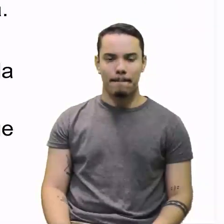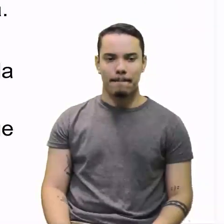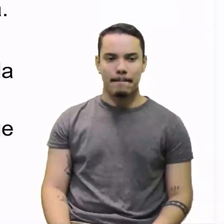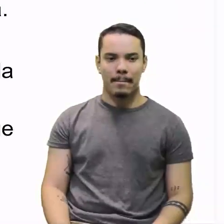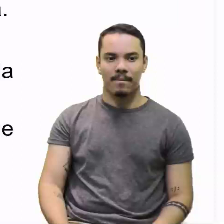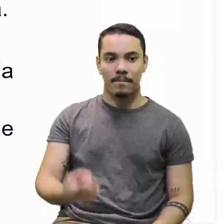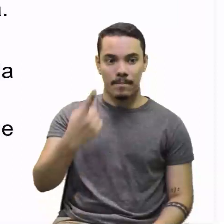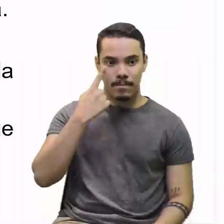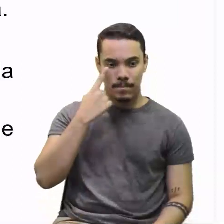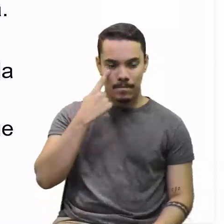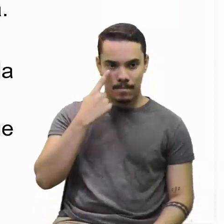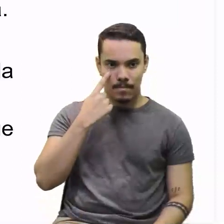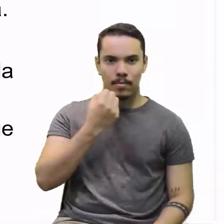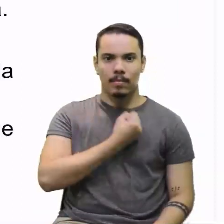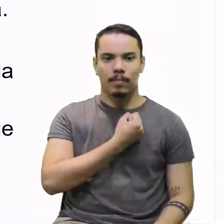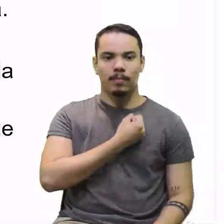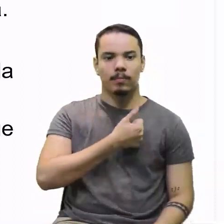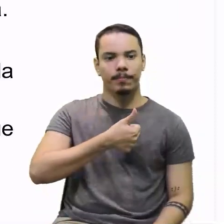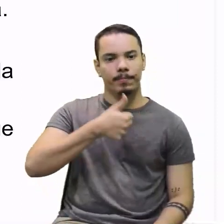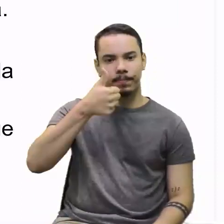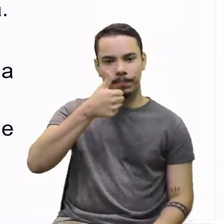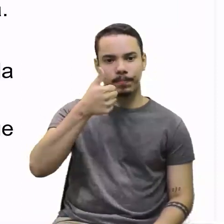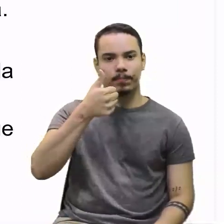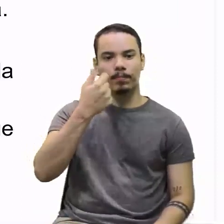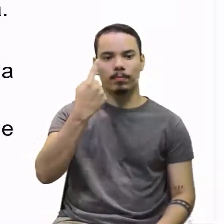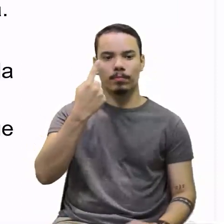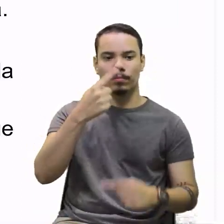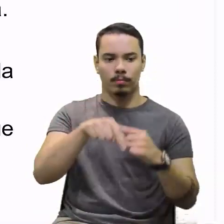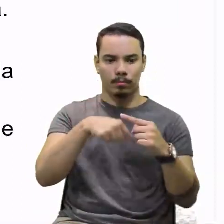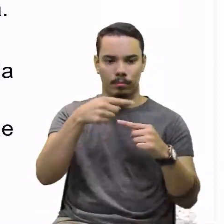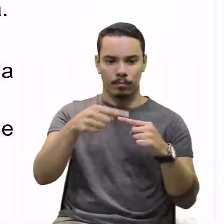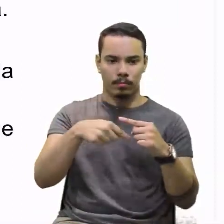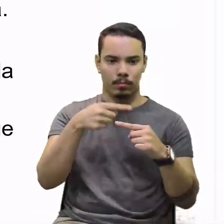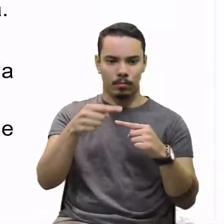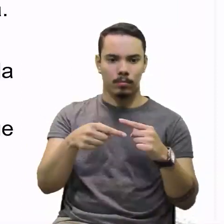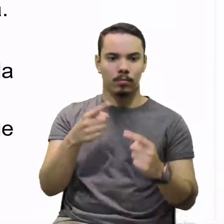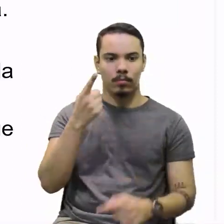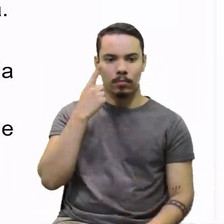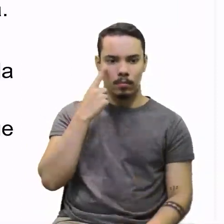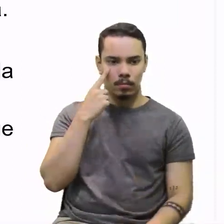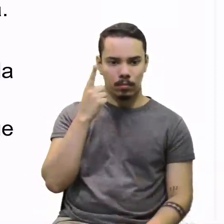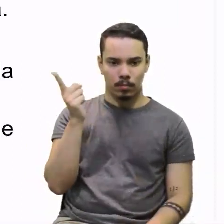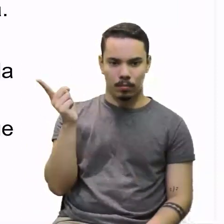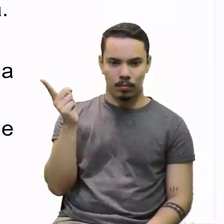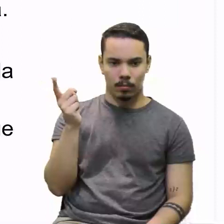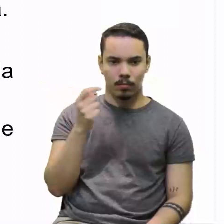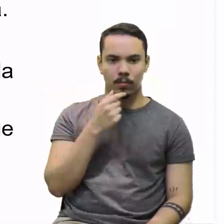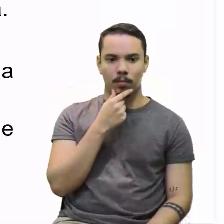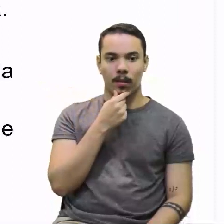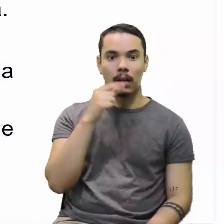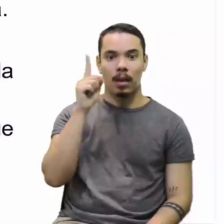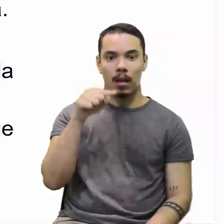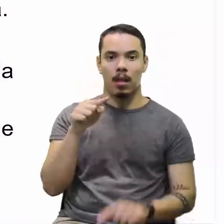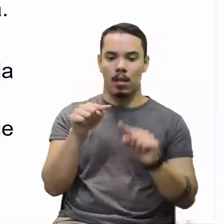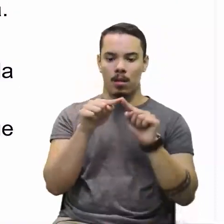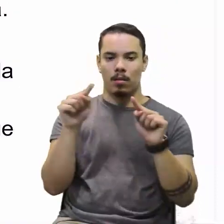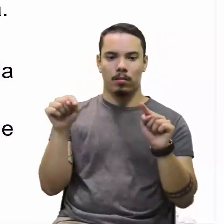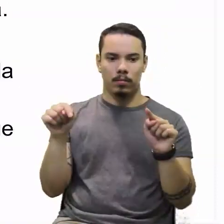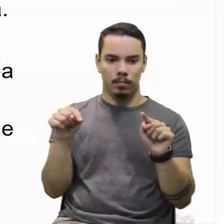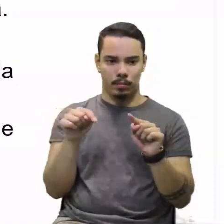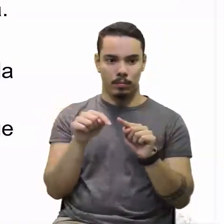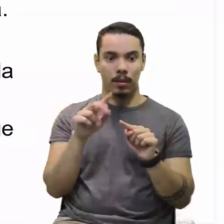Olha aí, uma espira gira, a espira está aqui, ó. Essa espira é a espira quadrada, ó. Ela